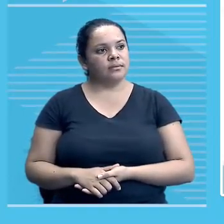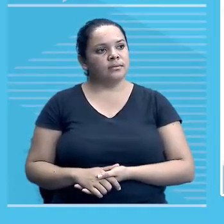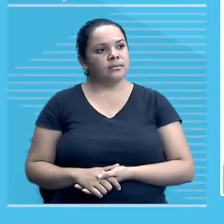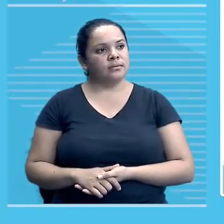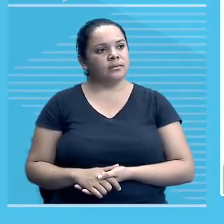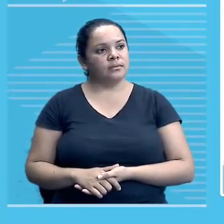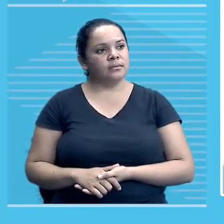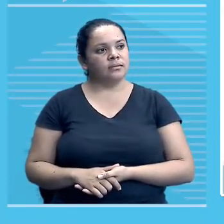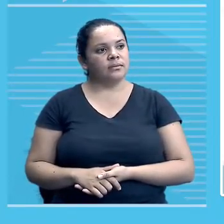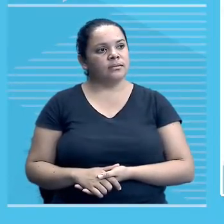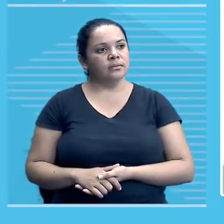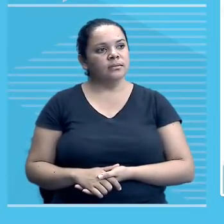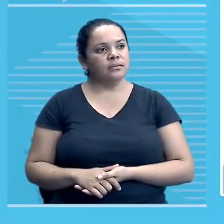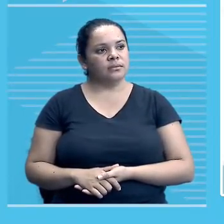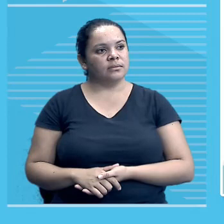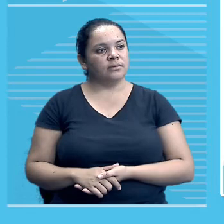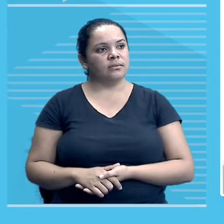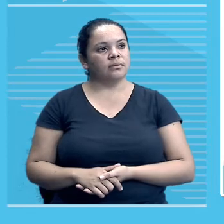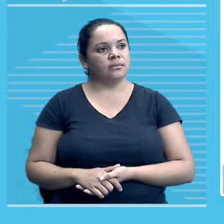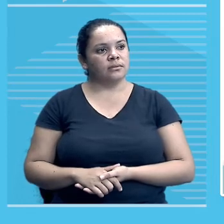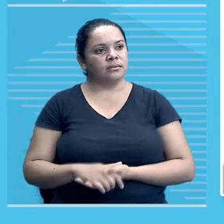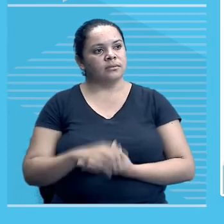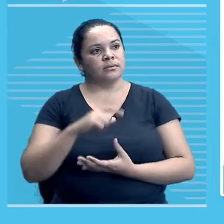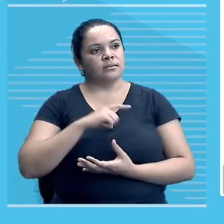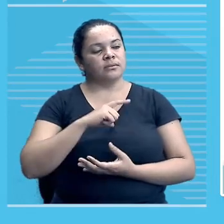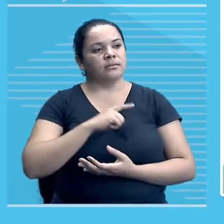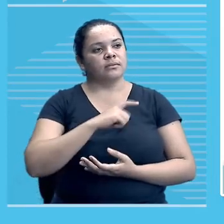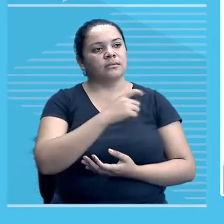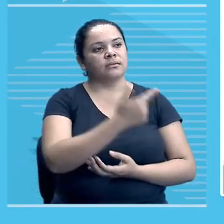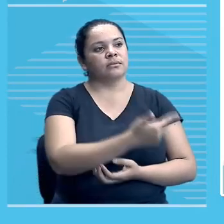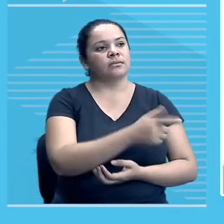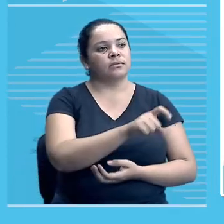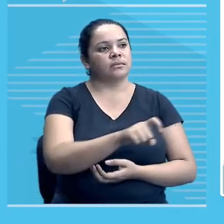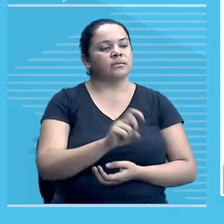ó. Nós temos 2x ao quadrado